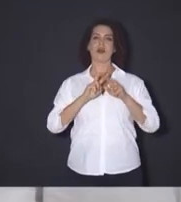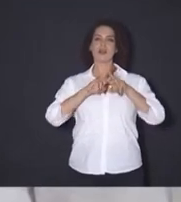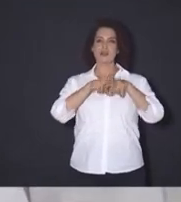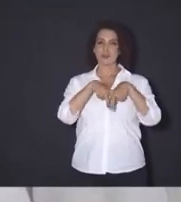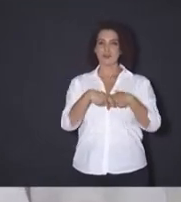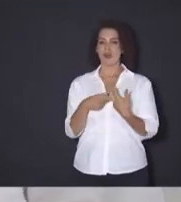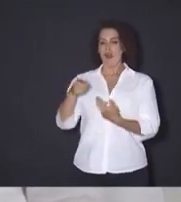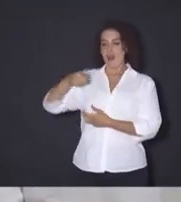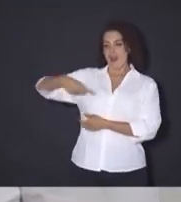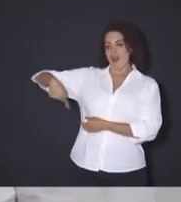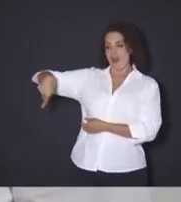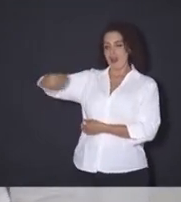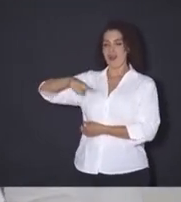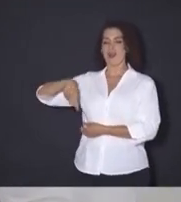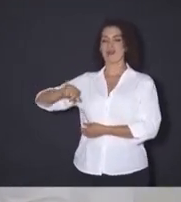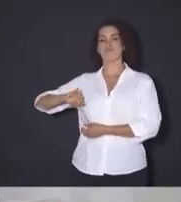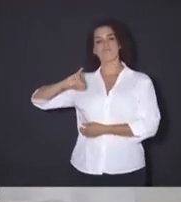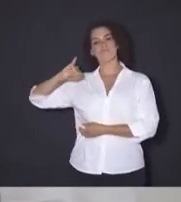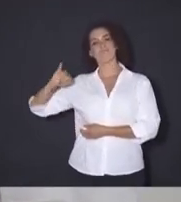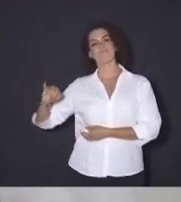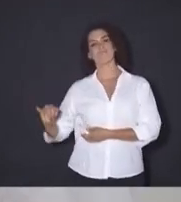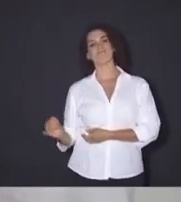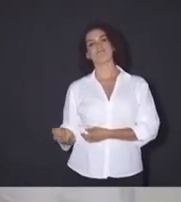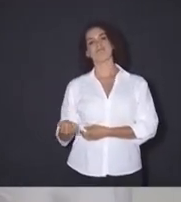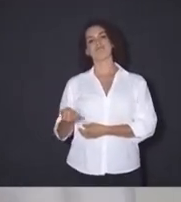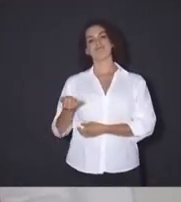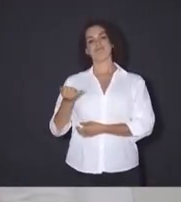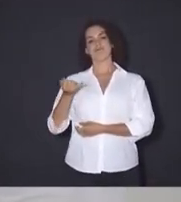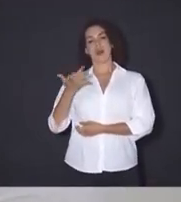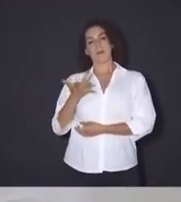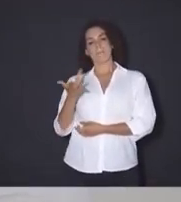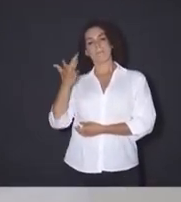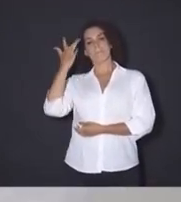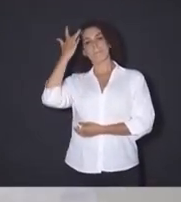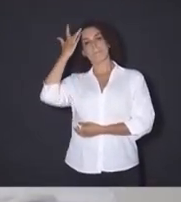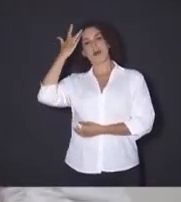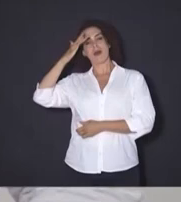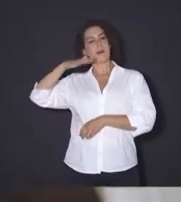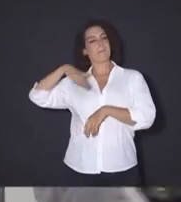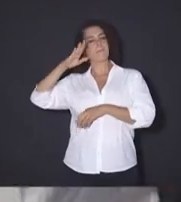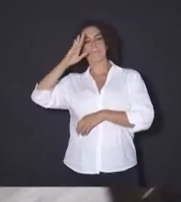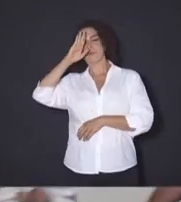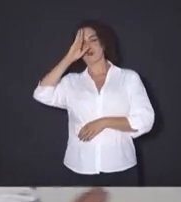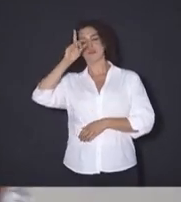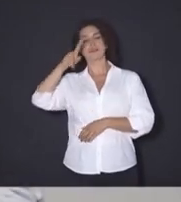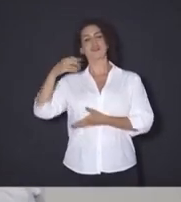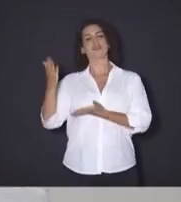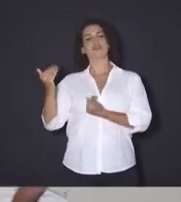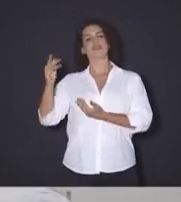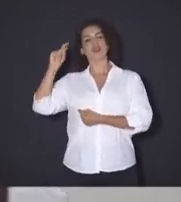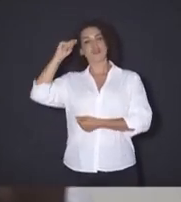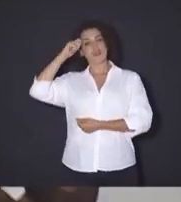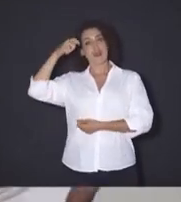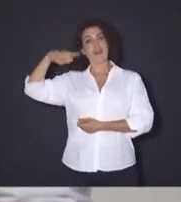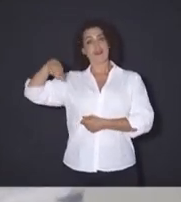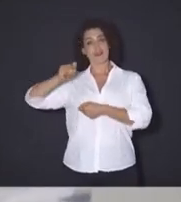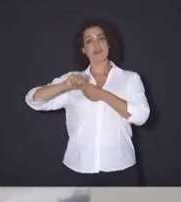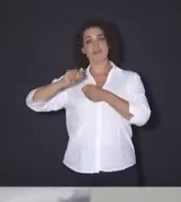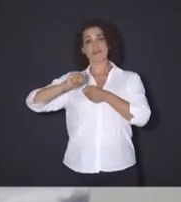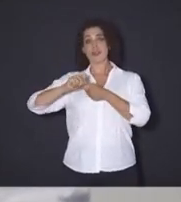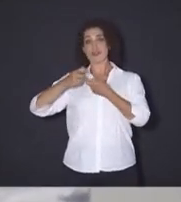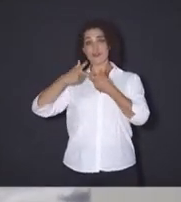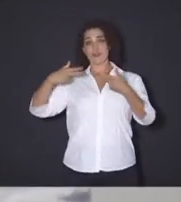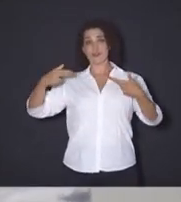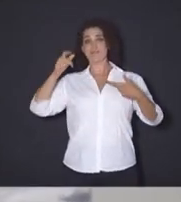e frio são dessa gente sobretudo esses pretos jovens que vêm fazendo coisas interessantes nos bairros